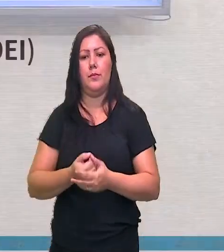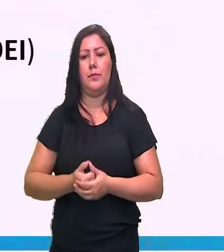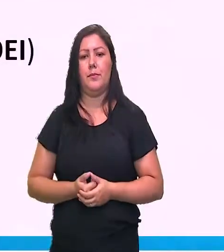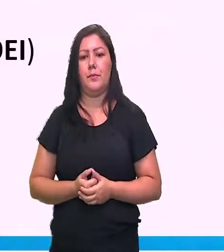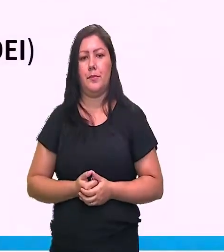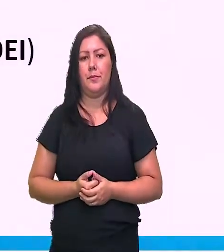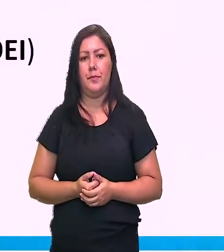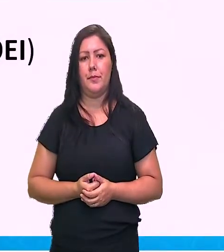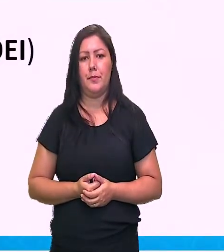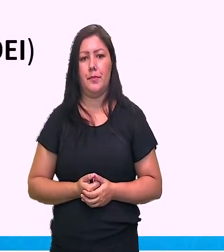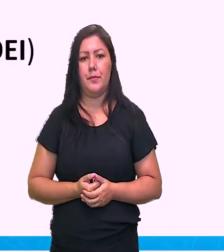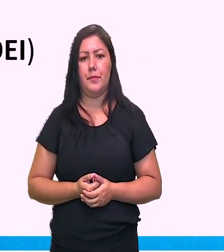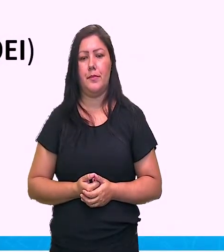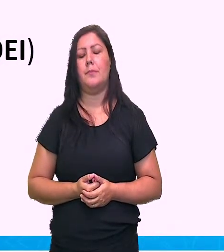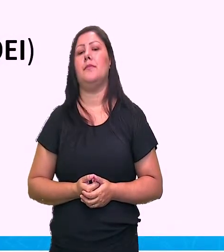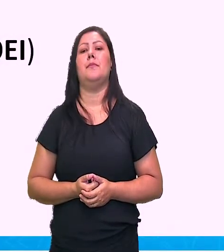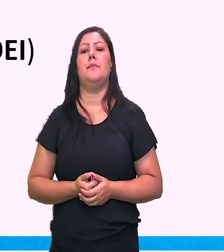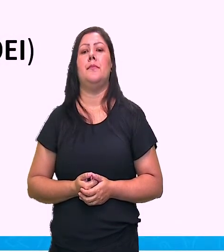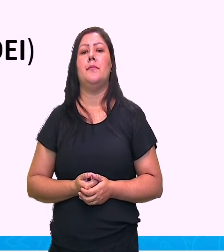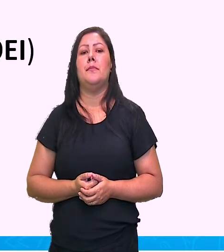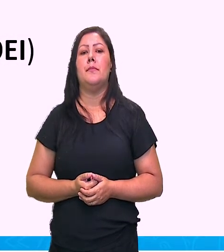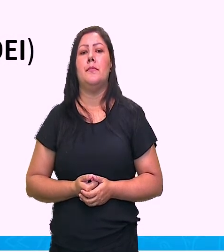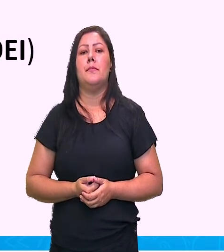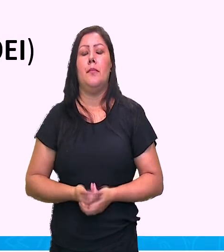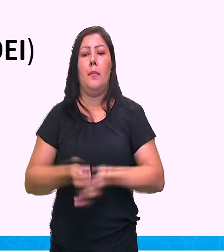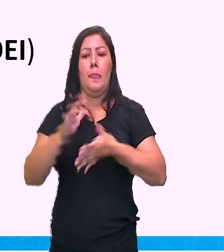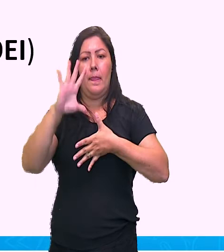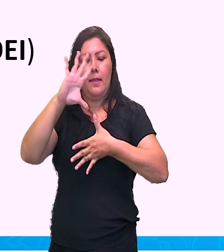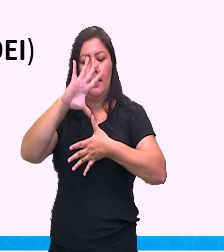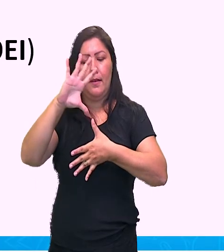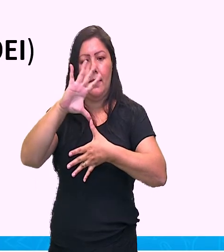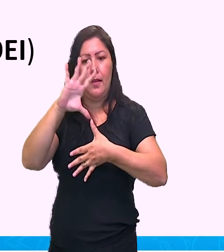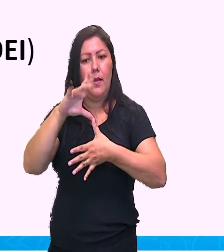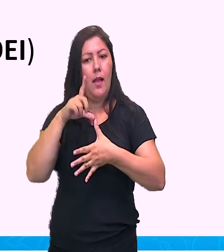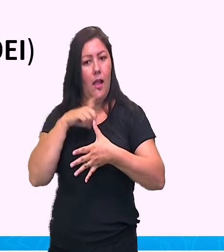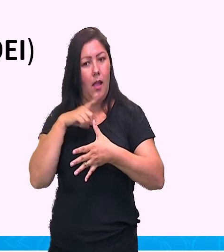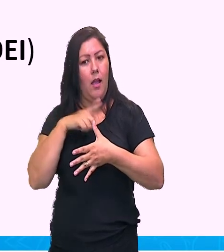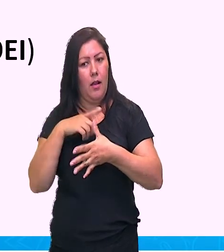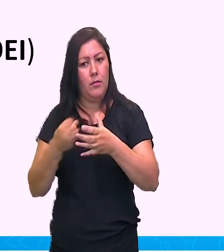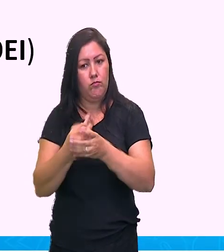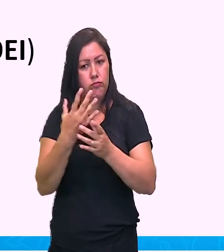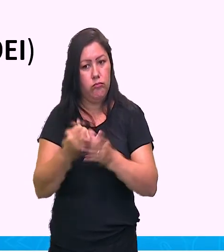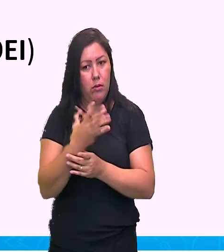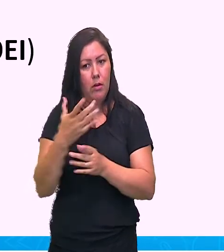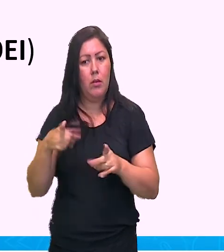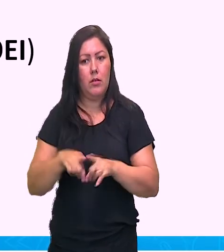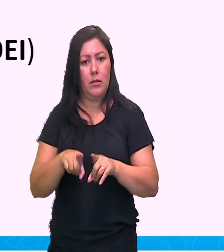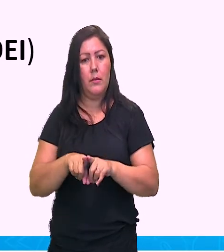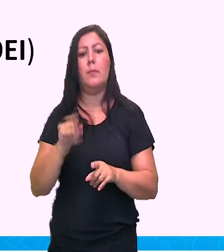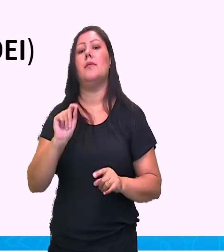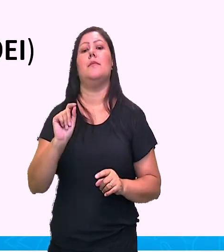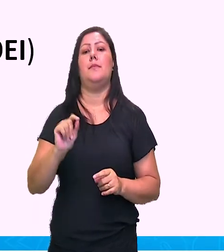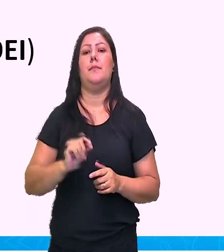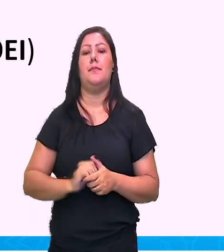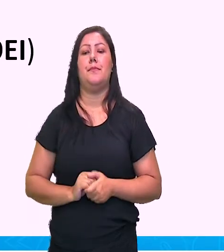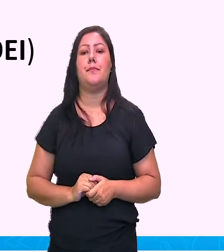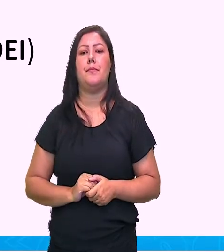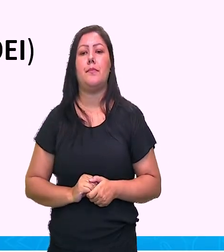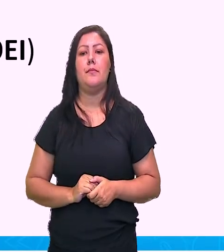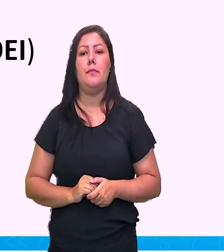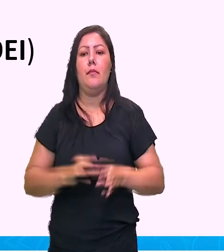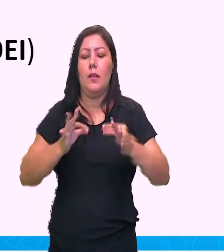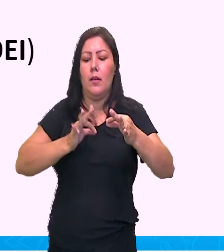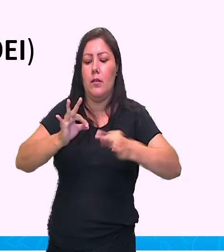Na América, por exemplo, algumas organizações se destacam, tá? Para implementar projetos